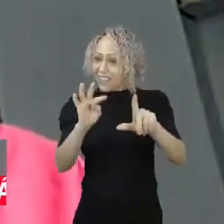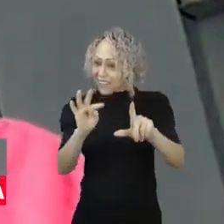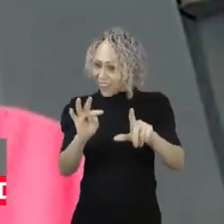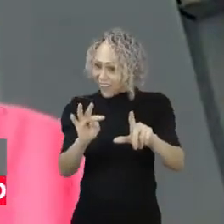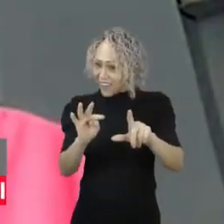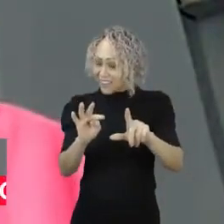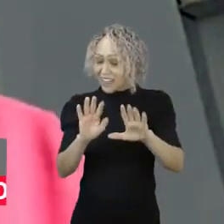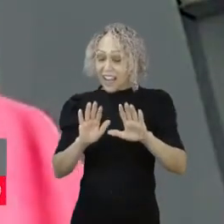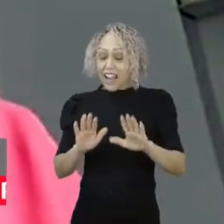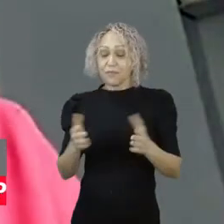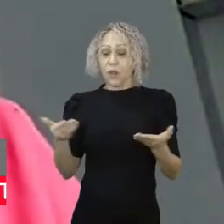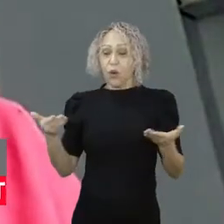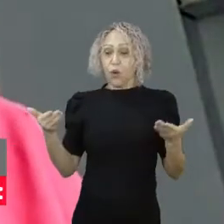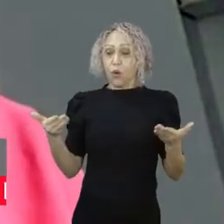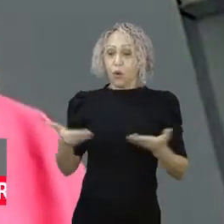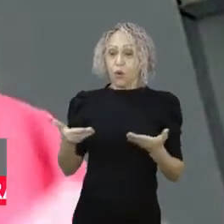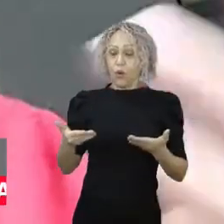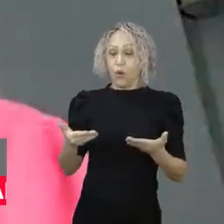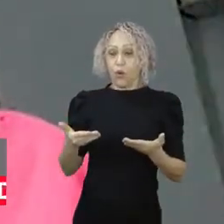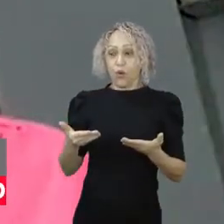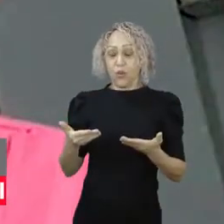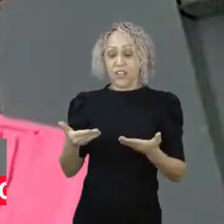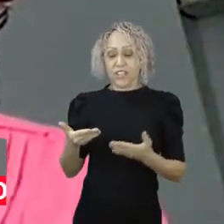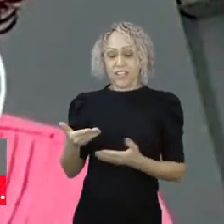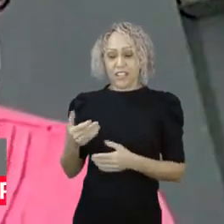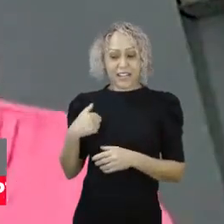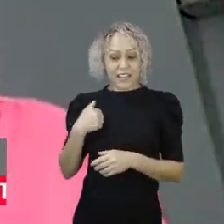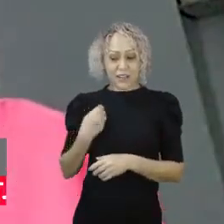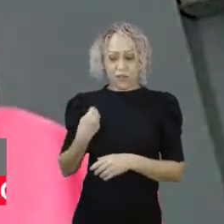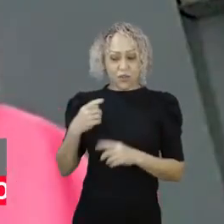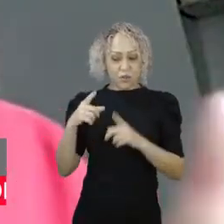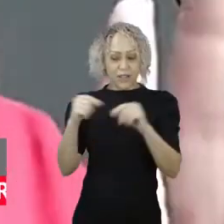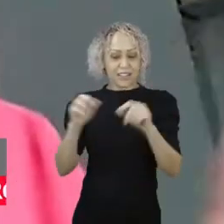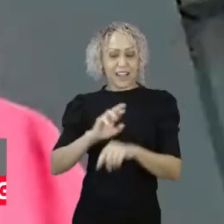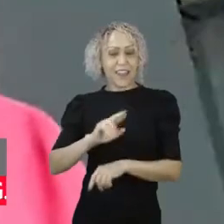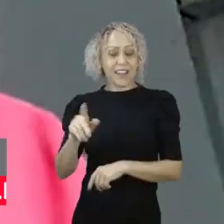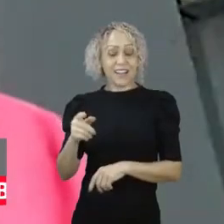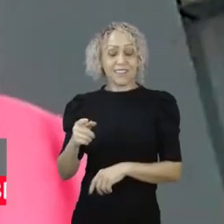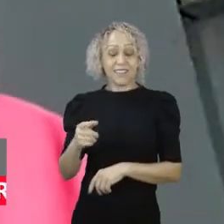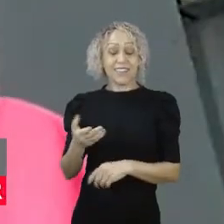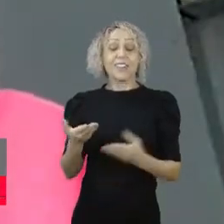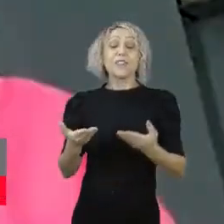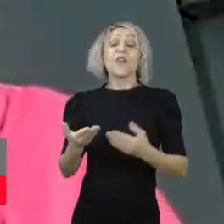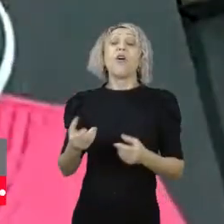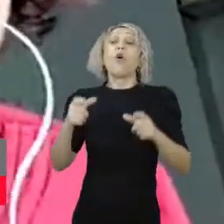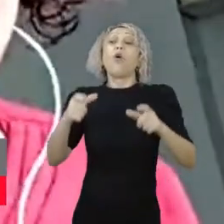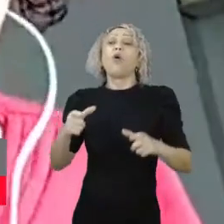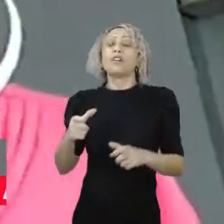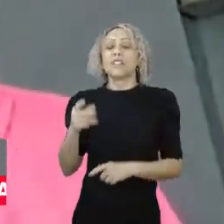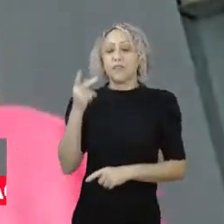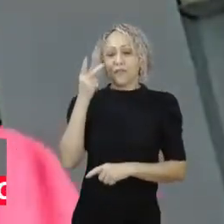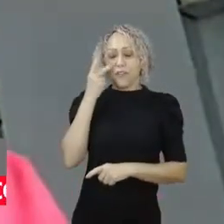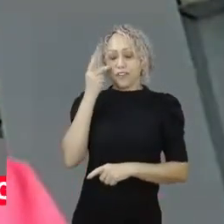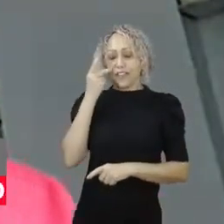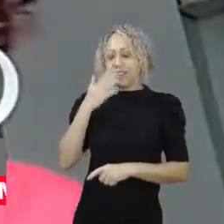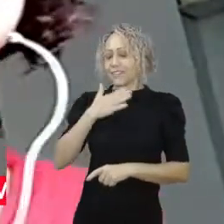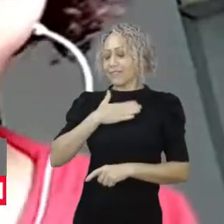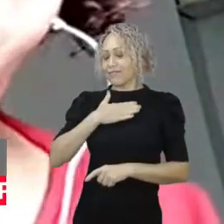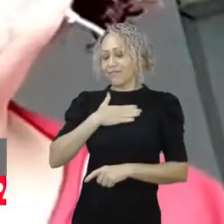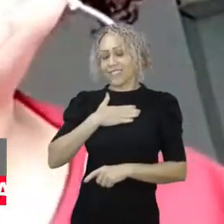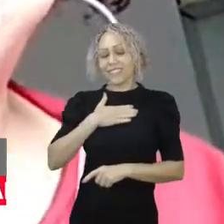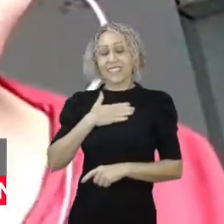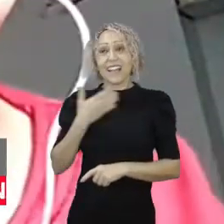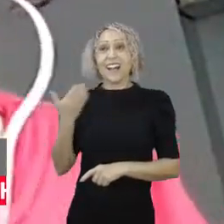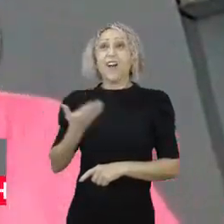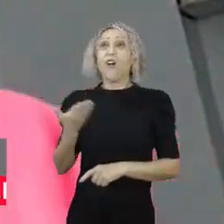todo mundo, dessa vez eu estou na minha Fortaleza, no Ceará, e excepcionalmente nublado. Está